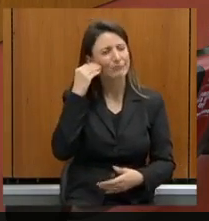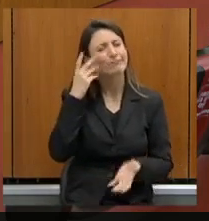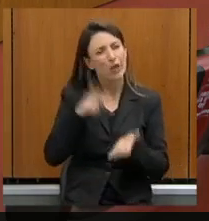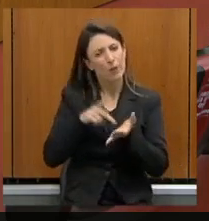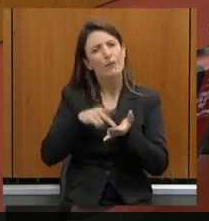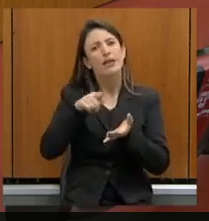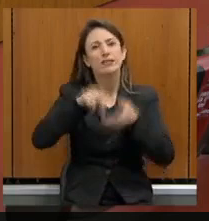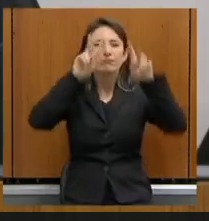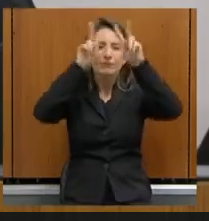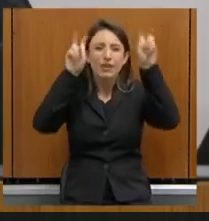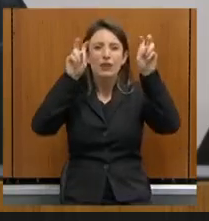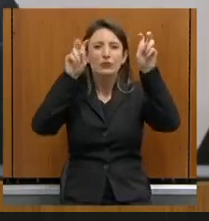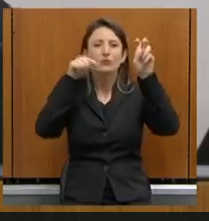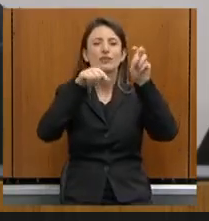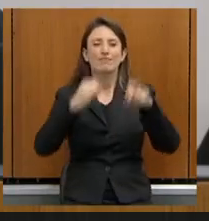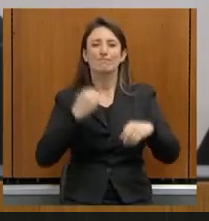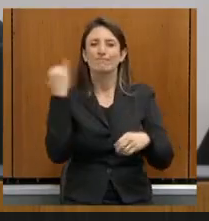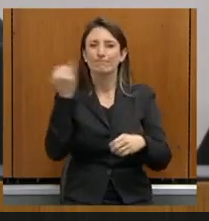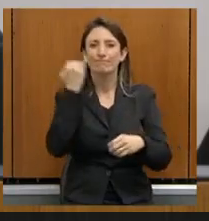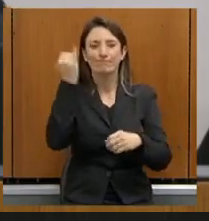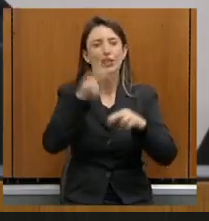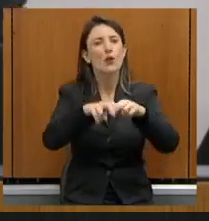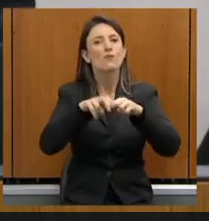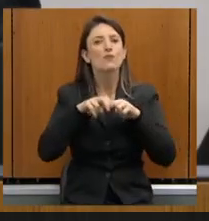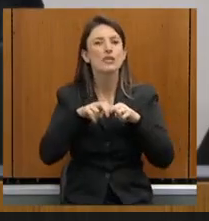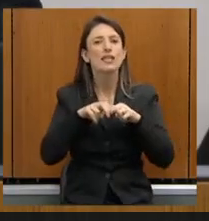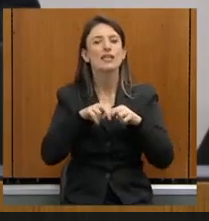relevante, e por isso mesmo que esse presidente,